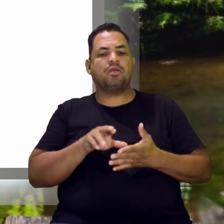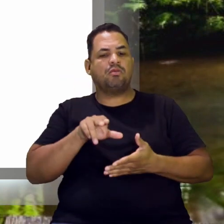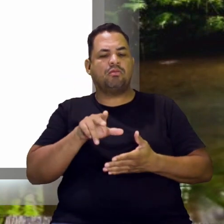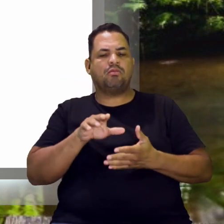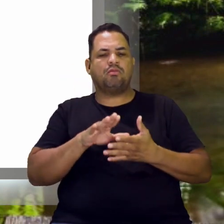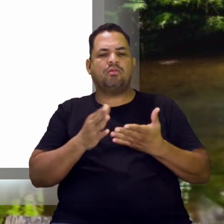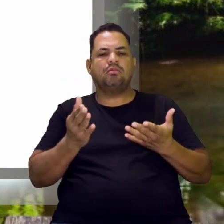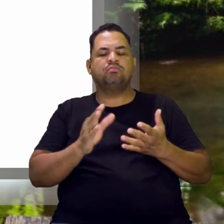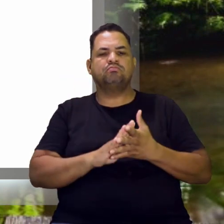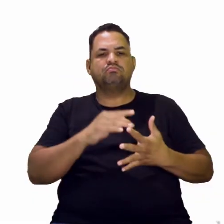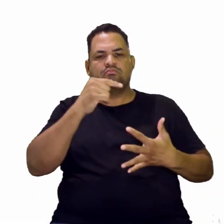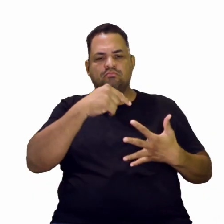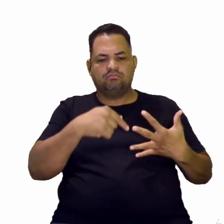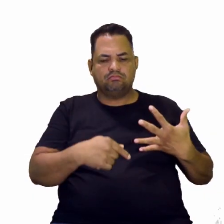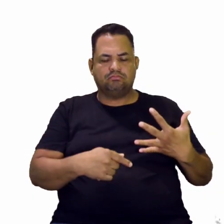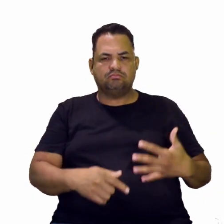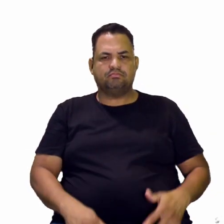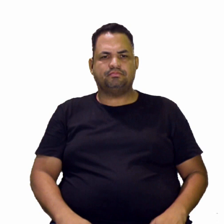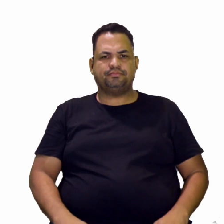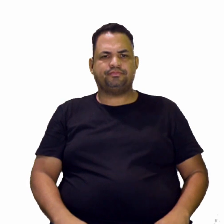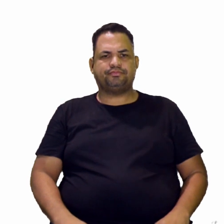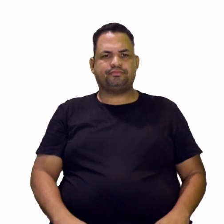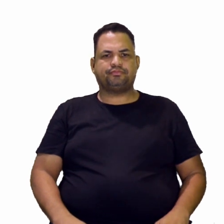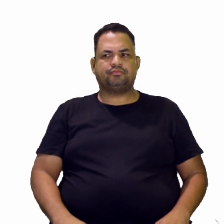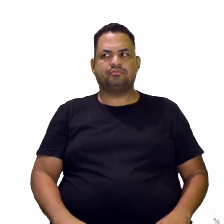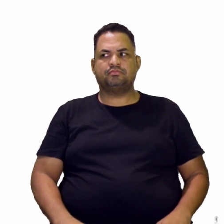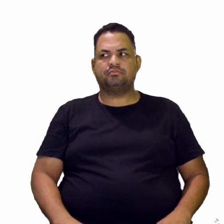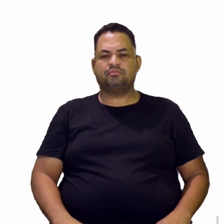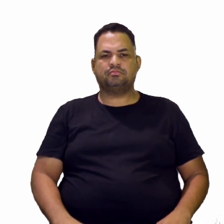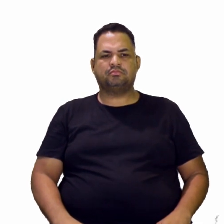outro. Joga na tela, vamos ver o que tem aí pra gente.